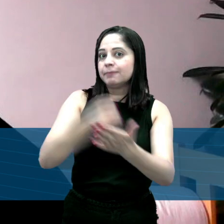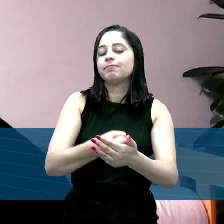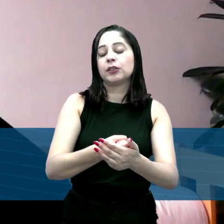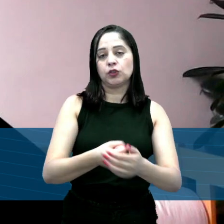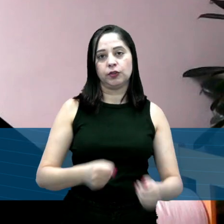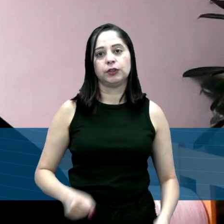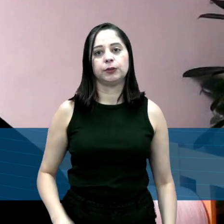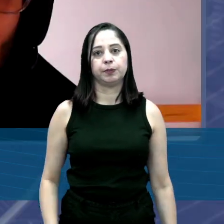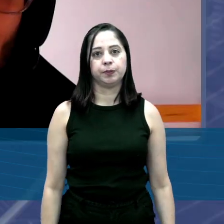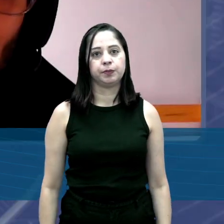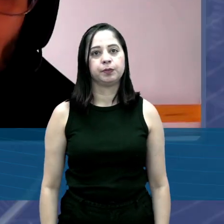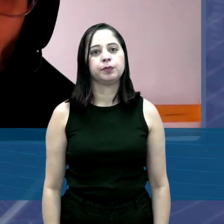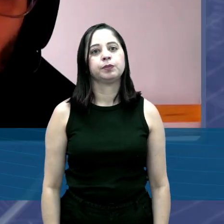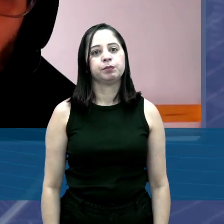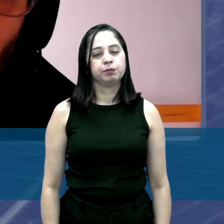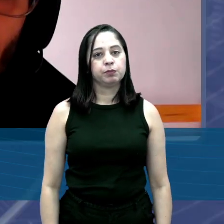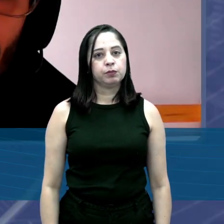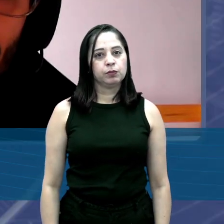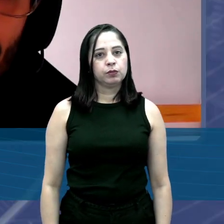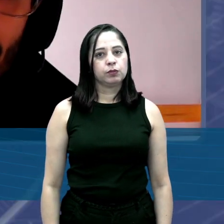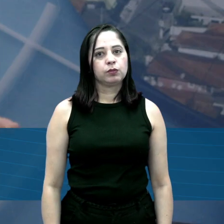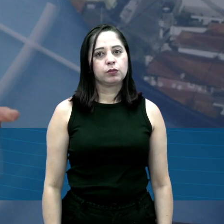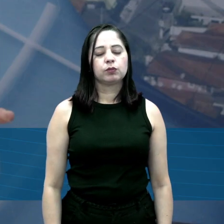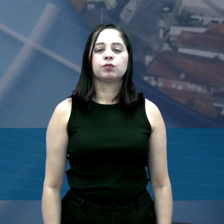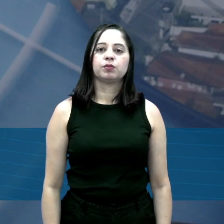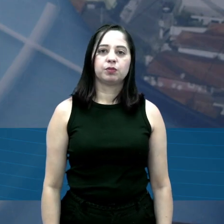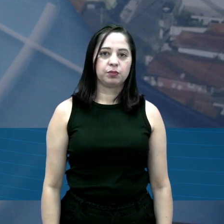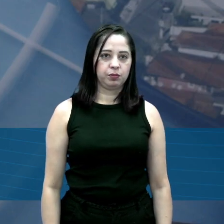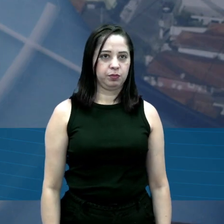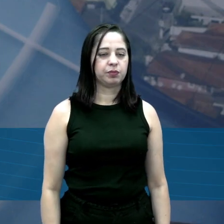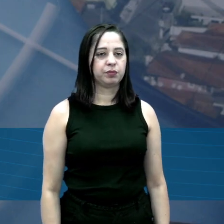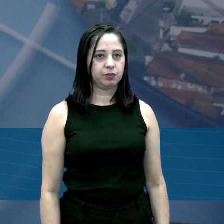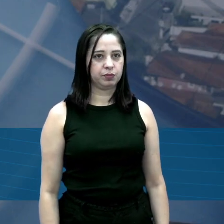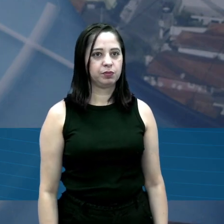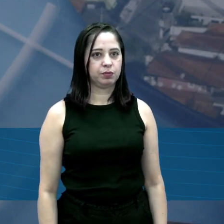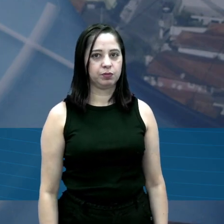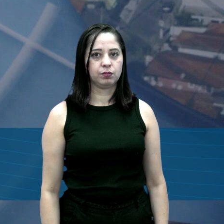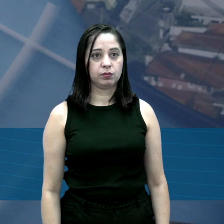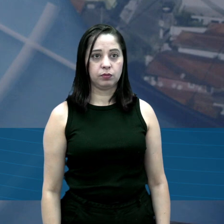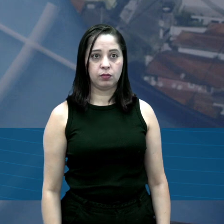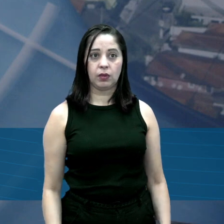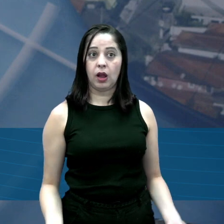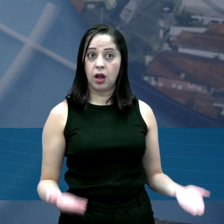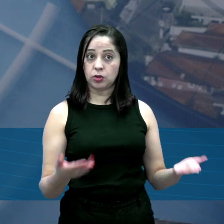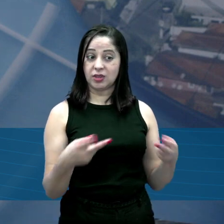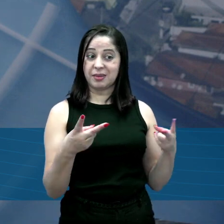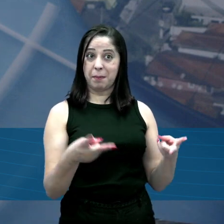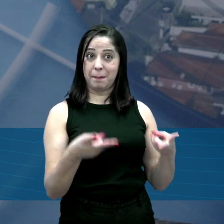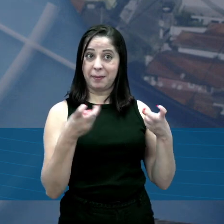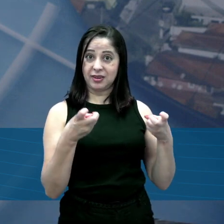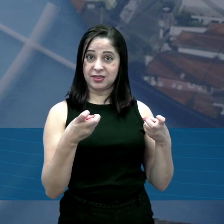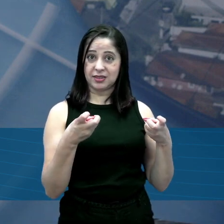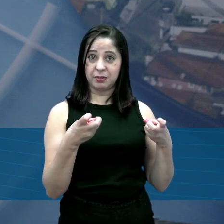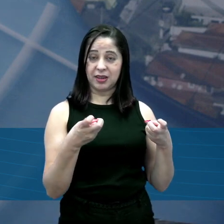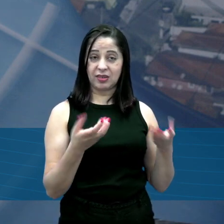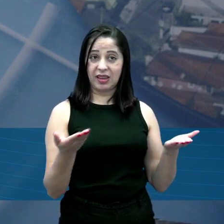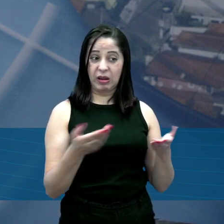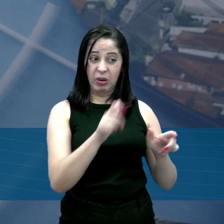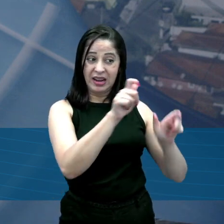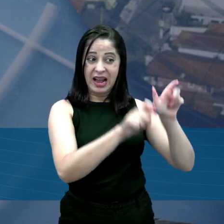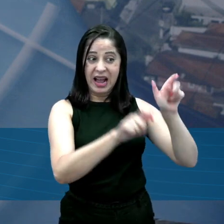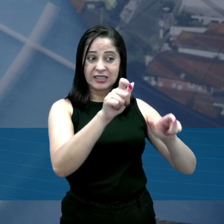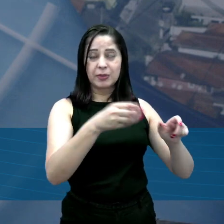né? Sem dúvida. É isso, né, Guilherme? A gente está vendo muitas pessoas, né, que nessa